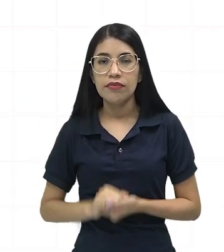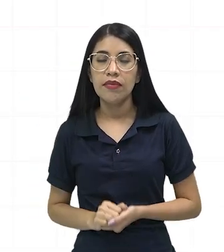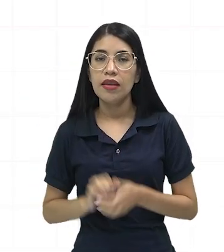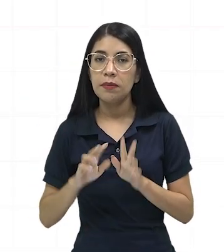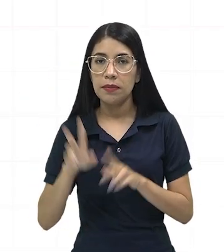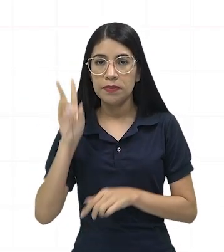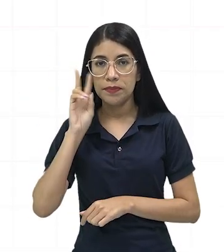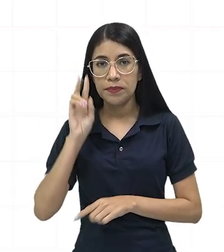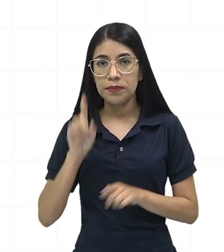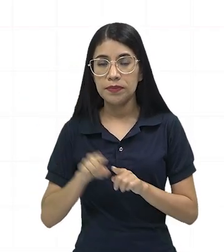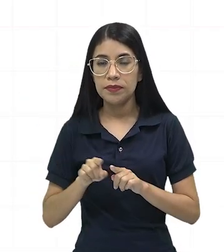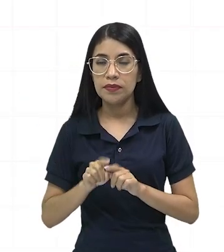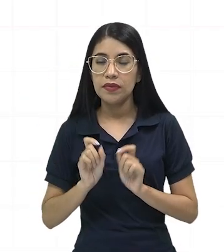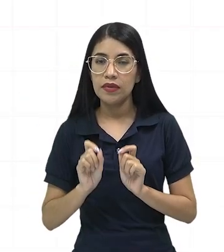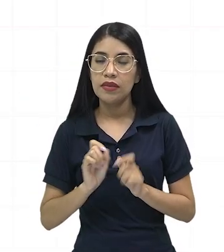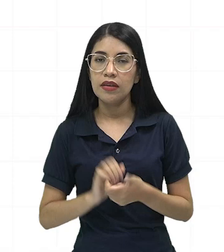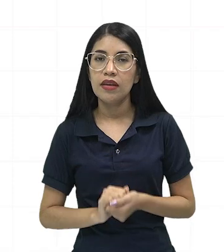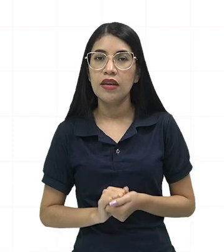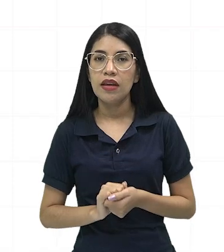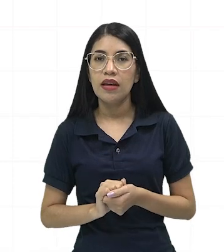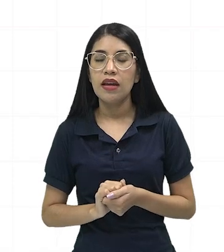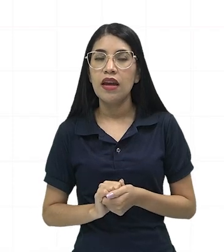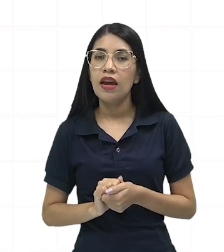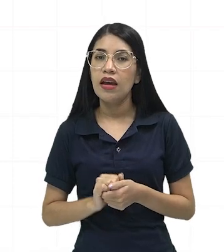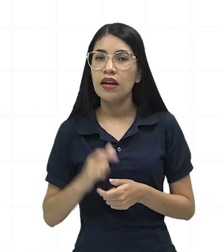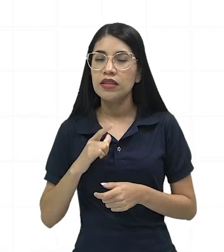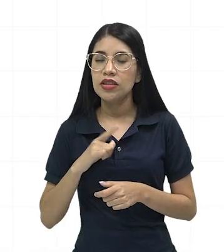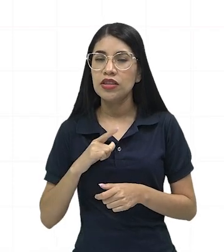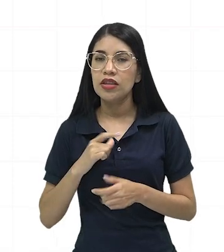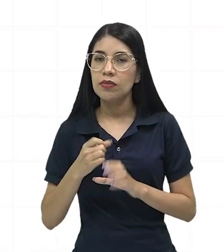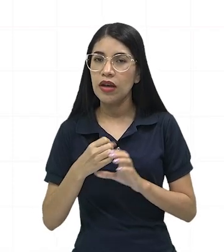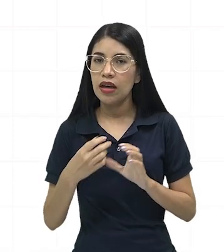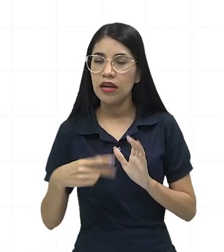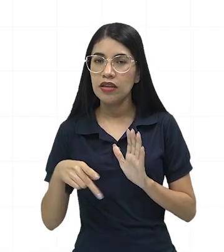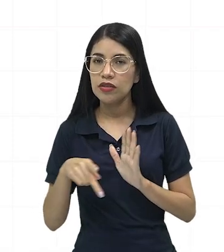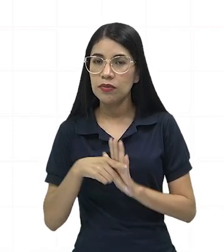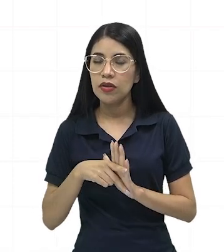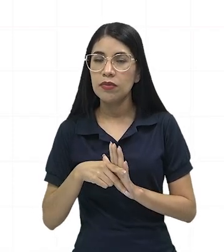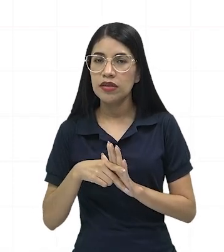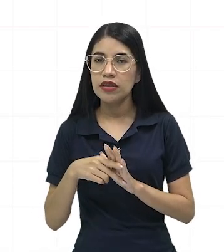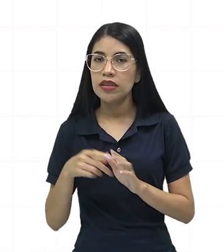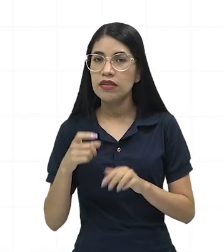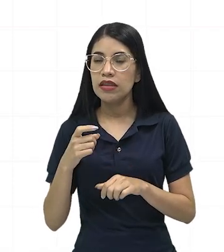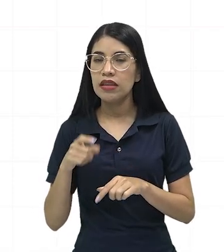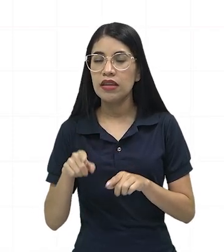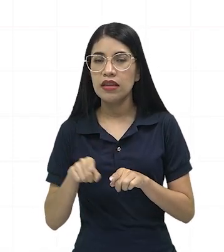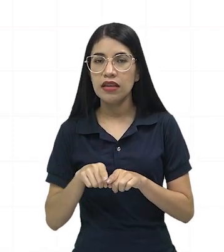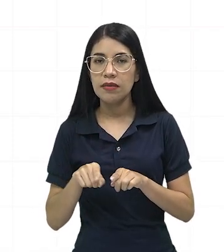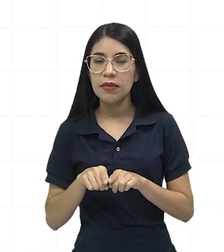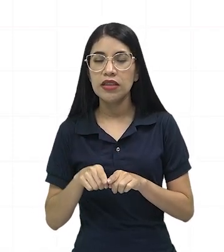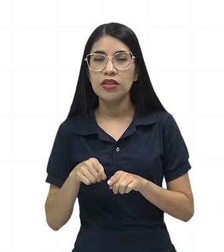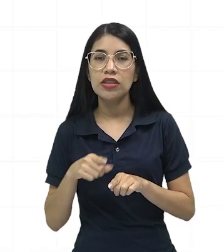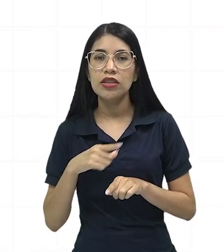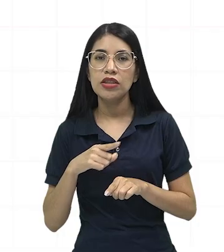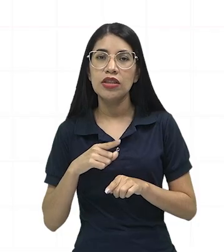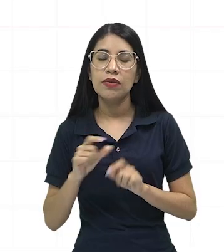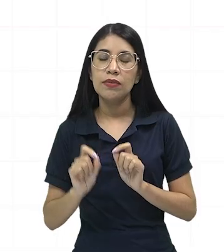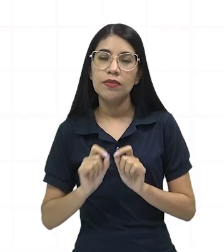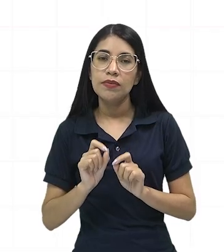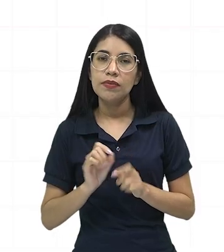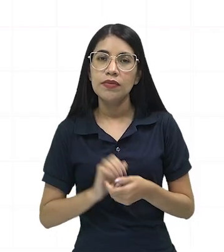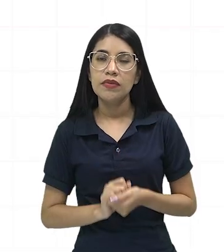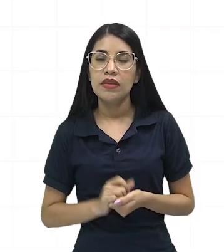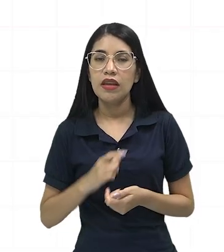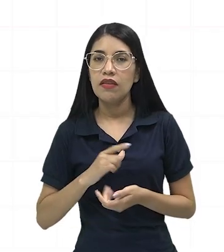Lembrando que, por mais que seja um movimento intelectual que tem suas características físicas, como fazia parte, como tinha